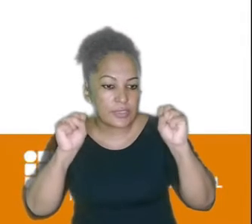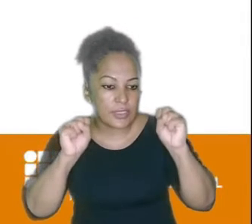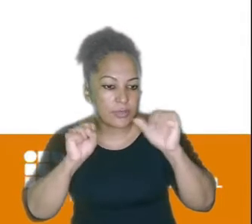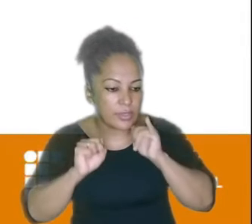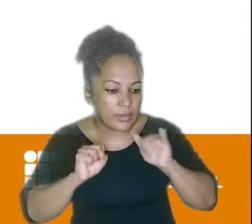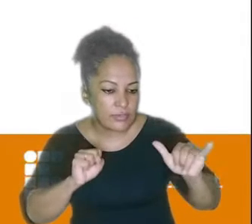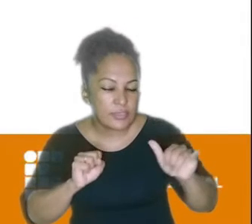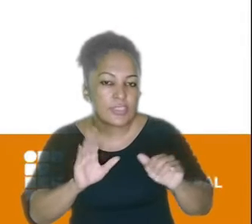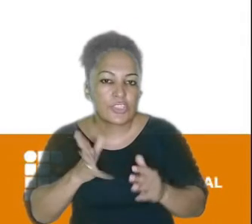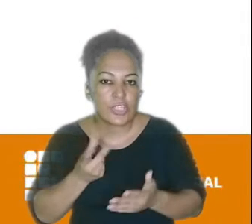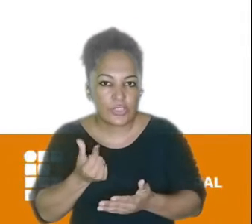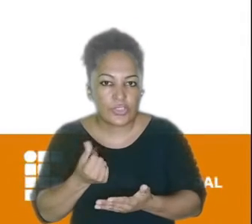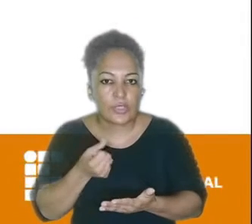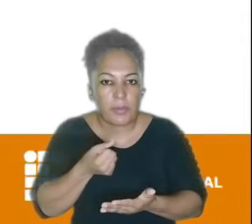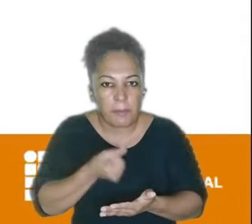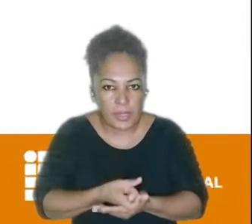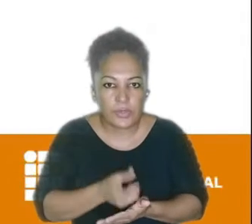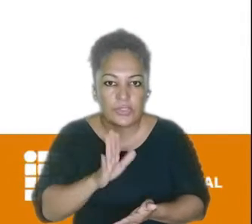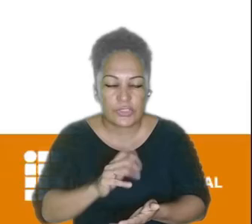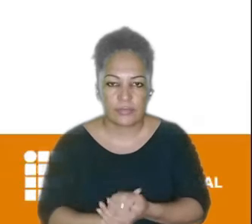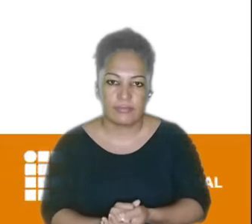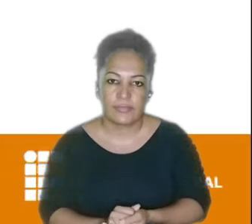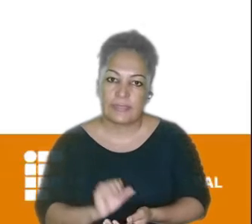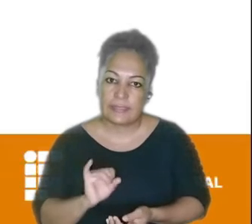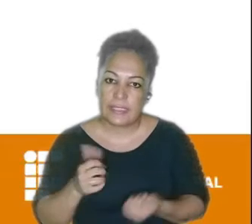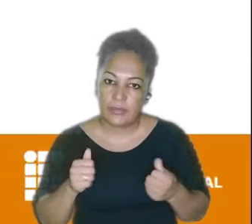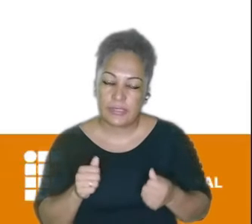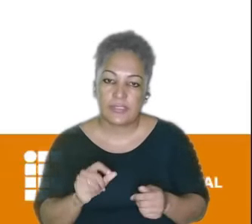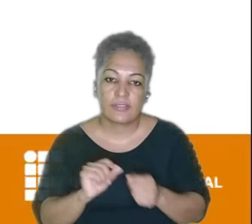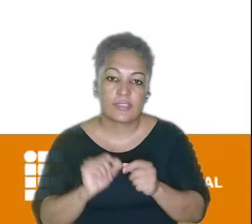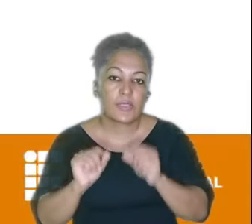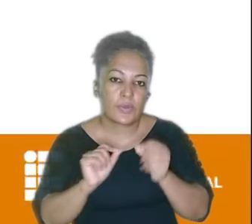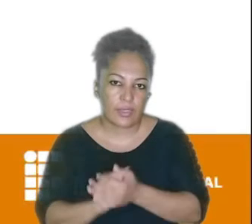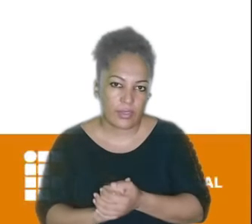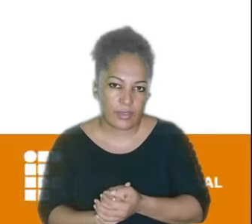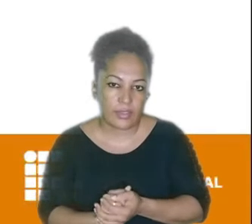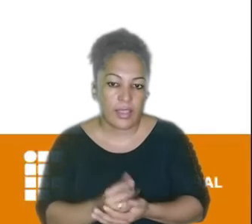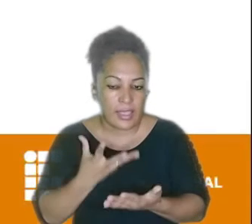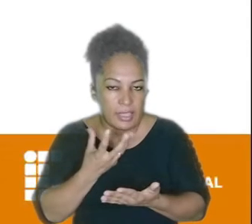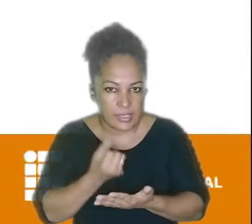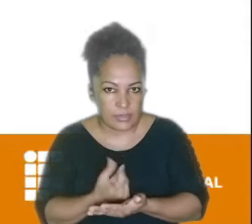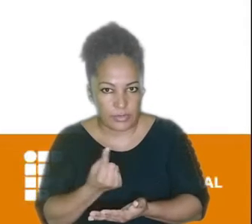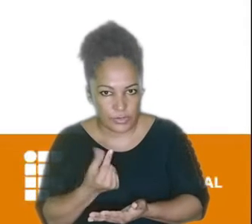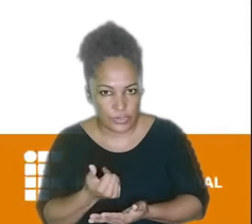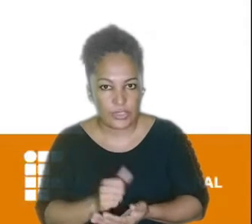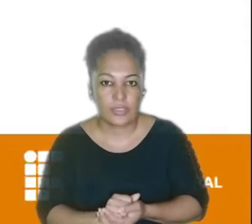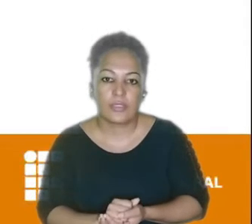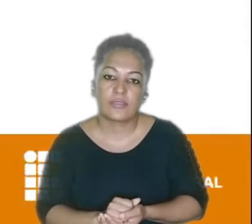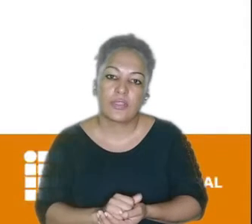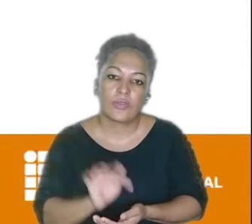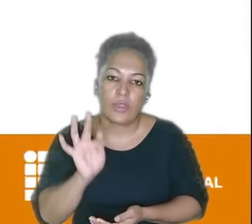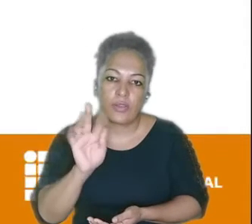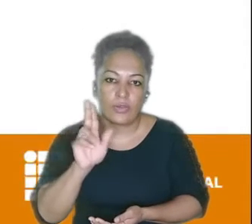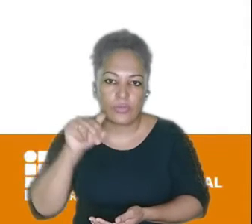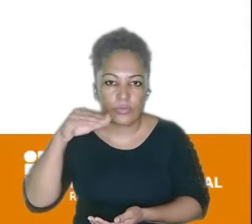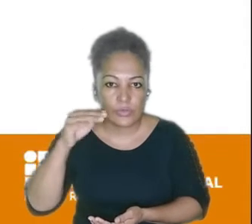da passagem ao sistema. Então, se ele está recebendo, ele precisa fazer o quê? Uma função para receber a venda da passagem. Então, precisa